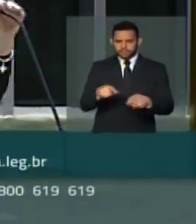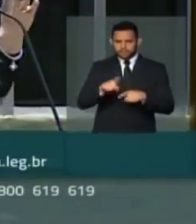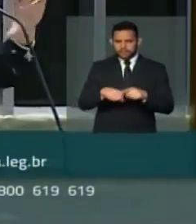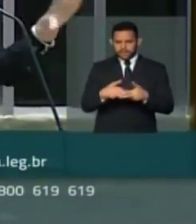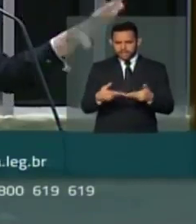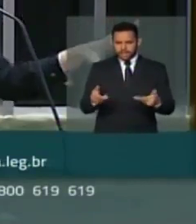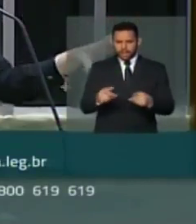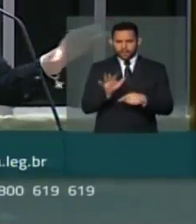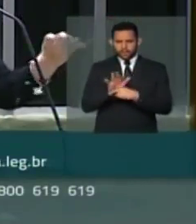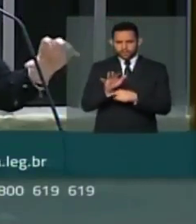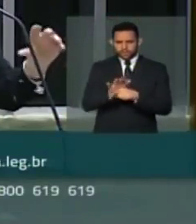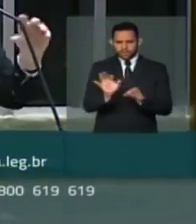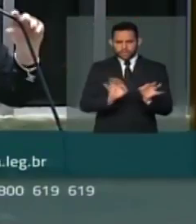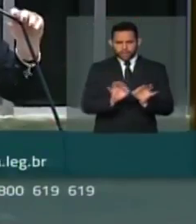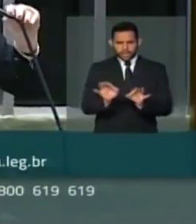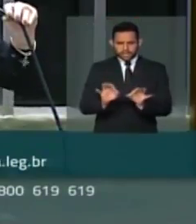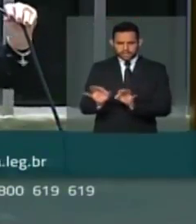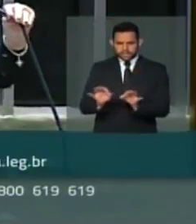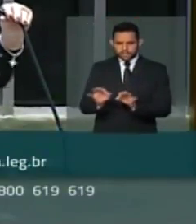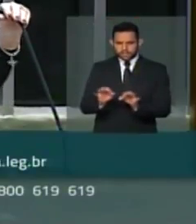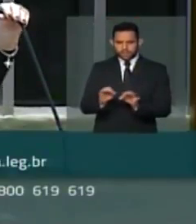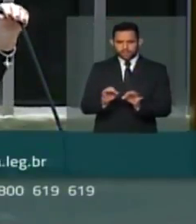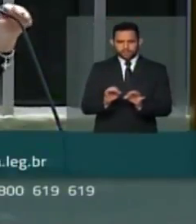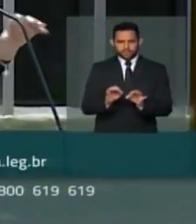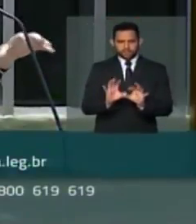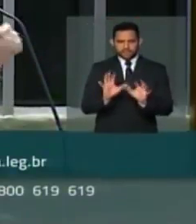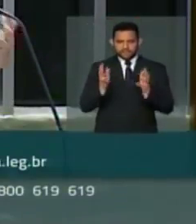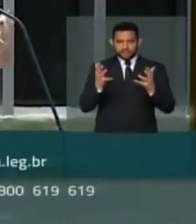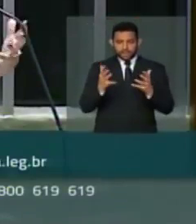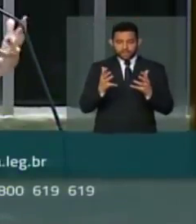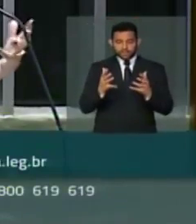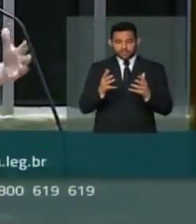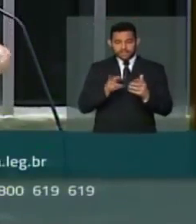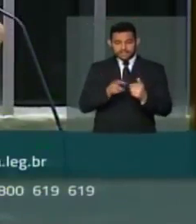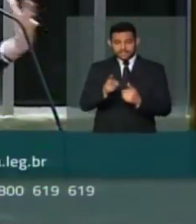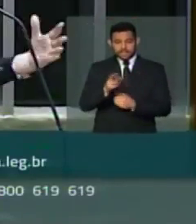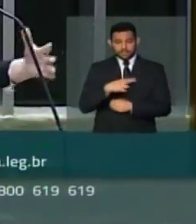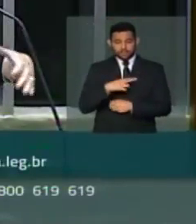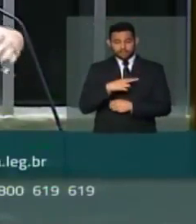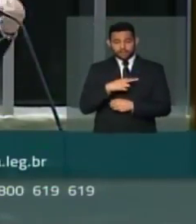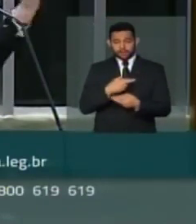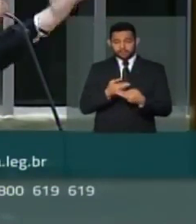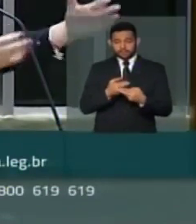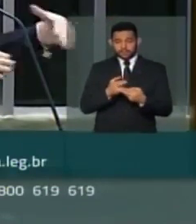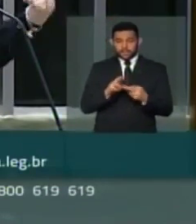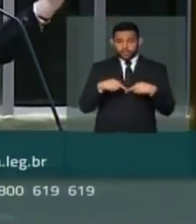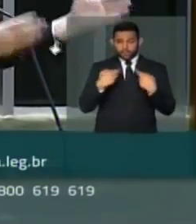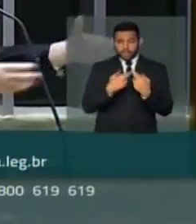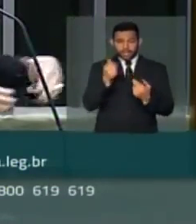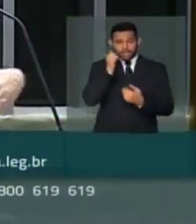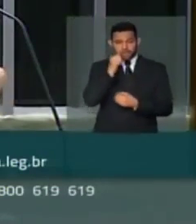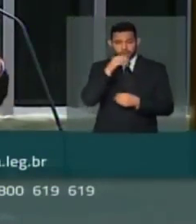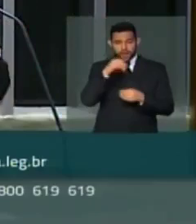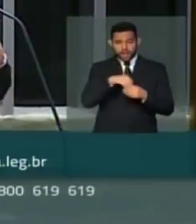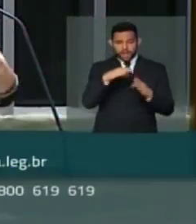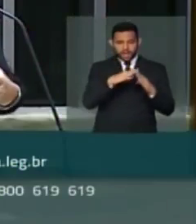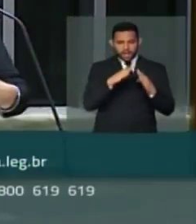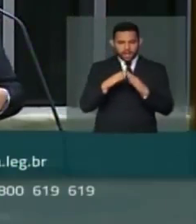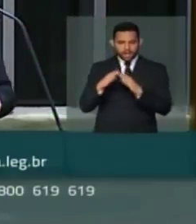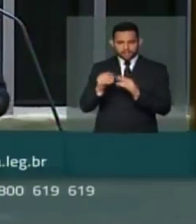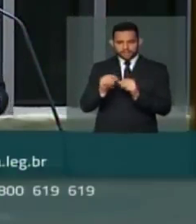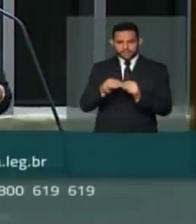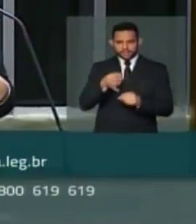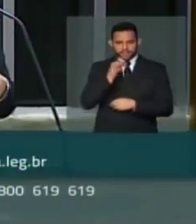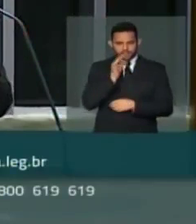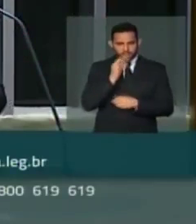material, ajudando na organização dos comícios. Este sempre foi reunindo as mulheres nas casas, fazendo